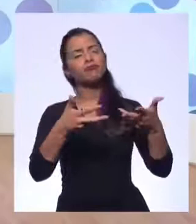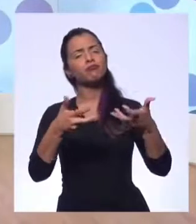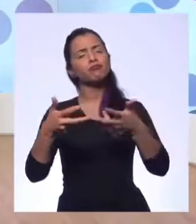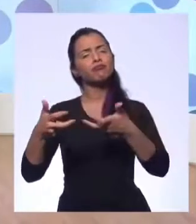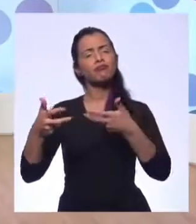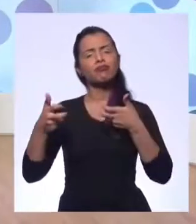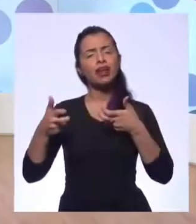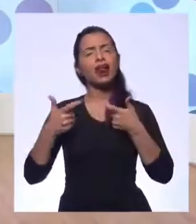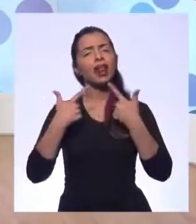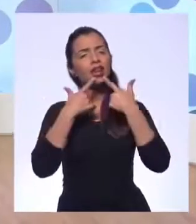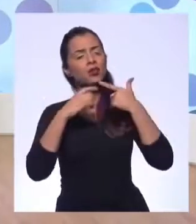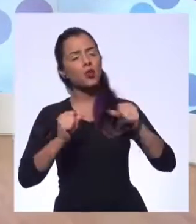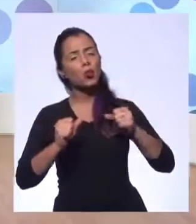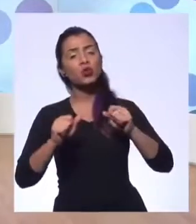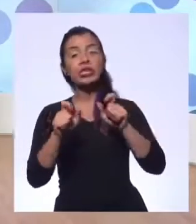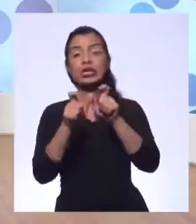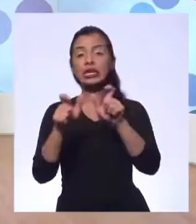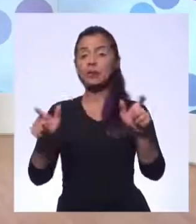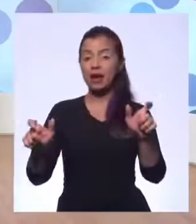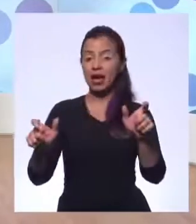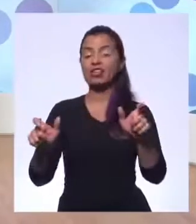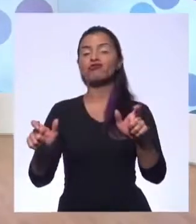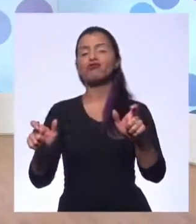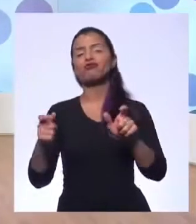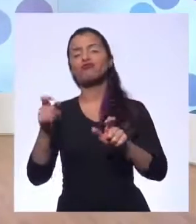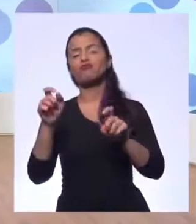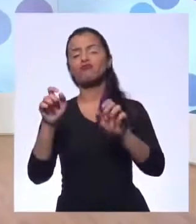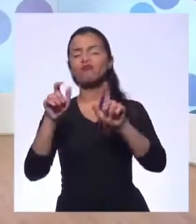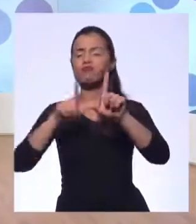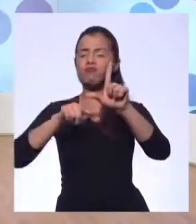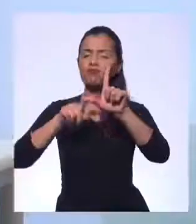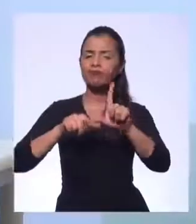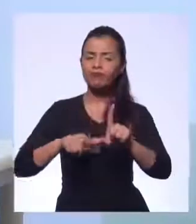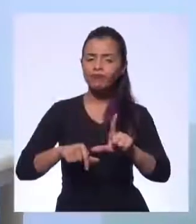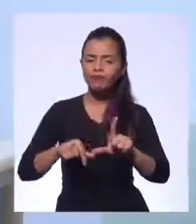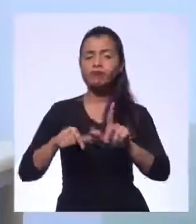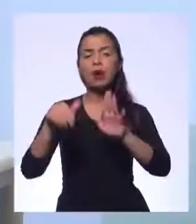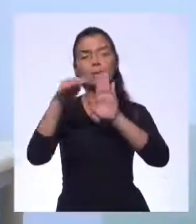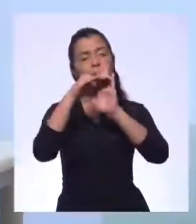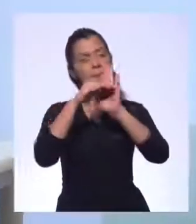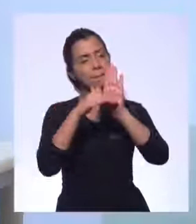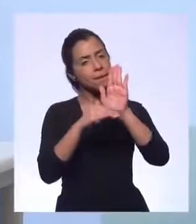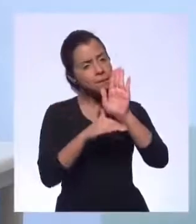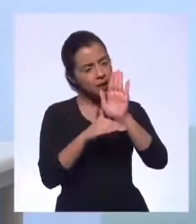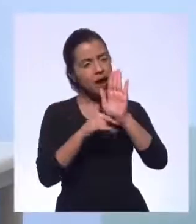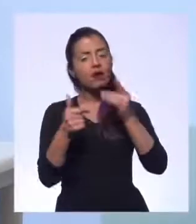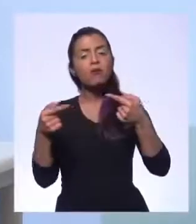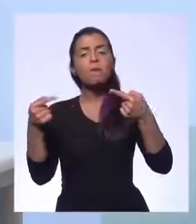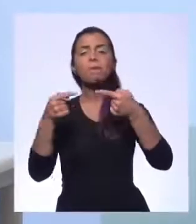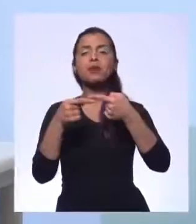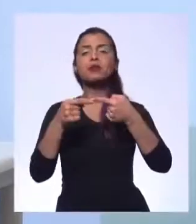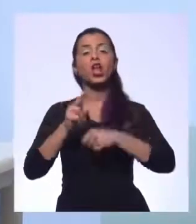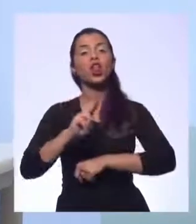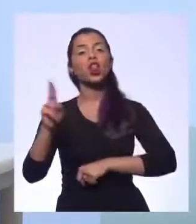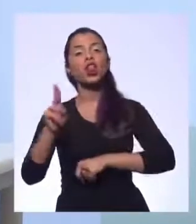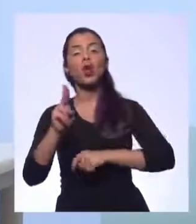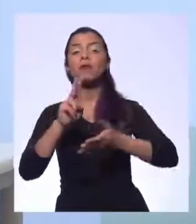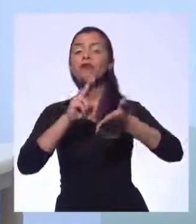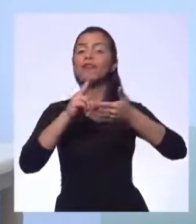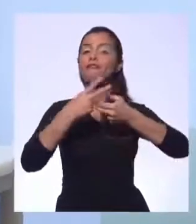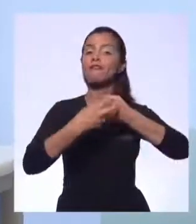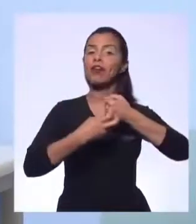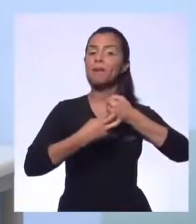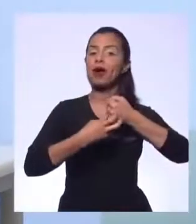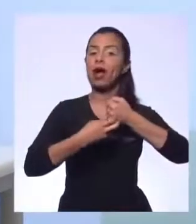aspectos linguísticos e gramaticais, ortografia, regências e concordâncias nominal e verbal, modos